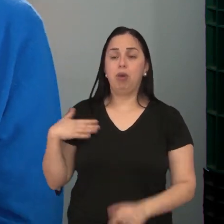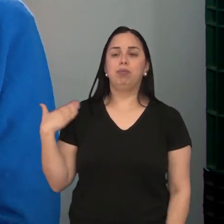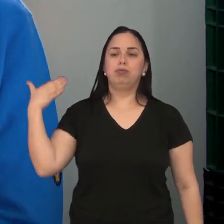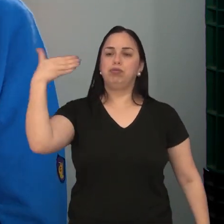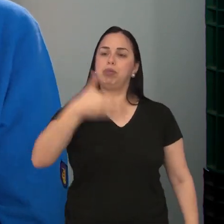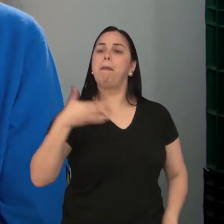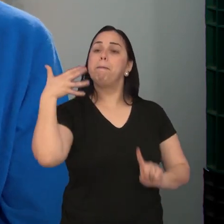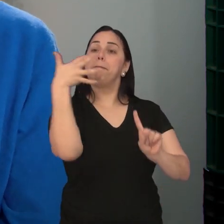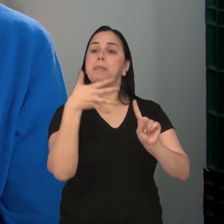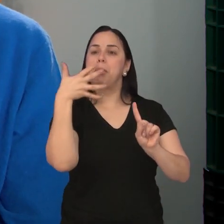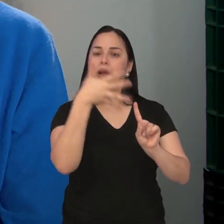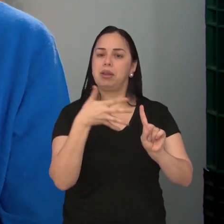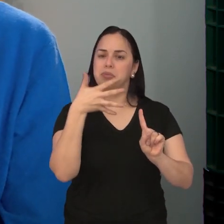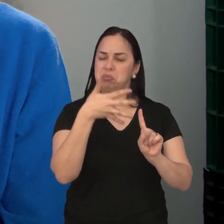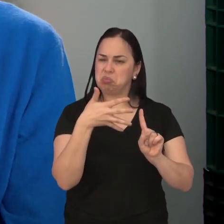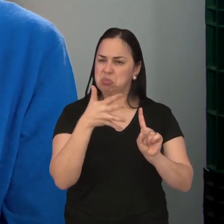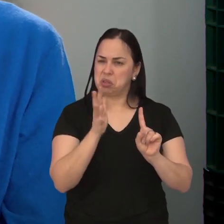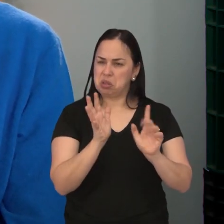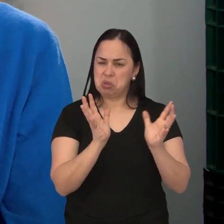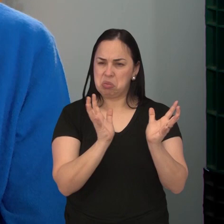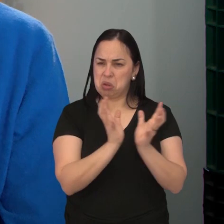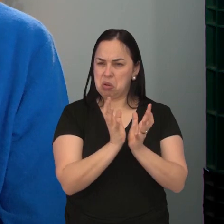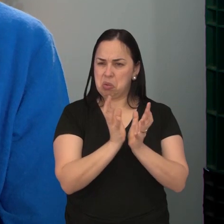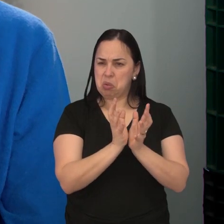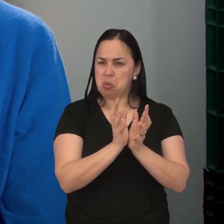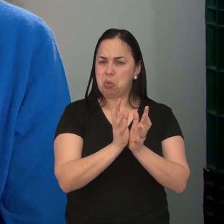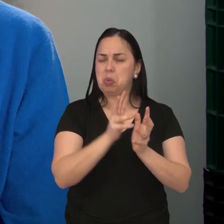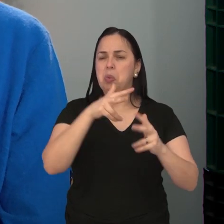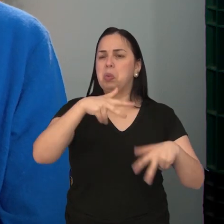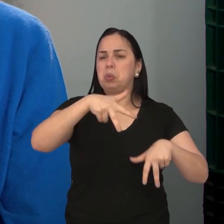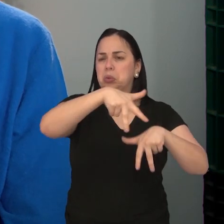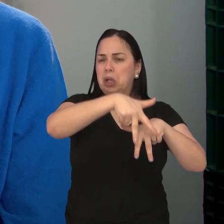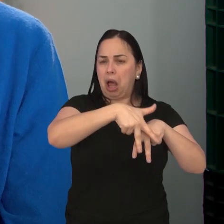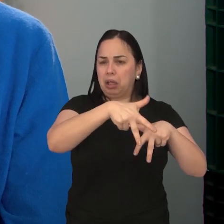palestra, me parece que era no Lions Club,